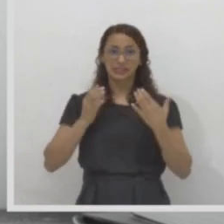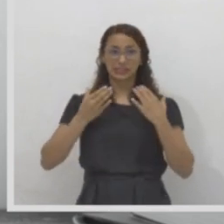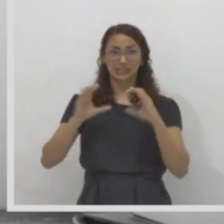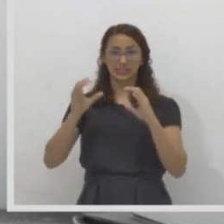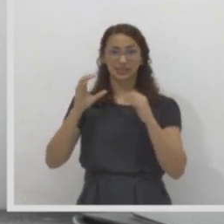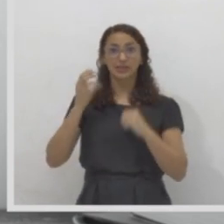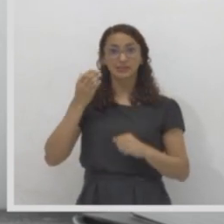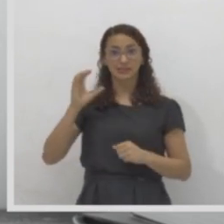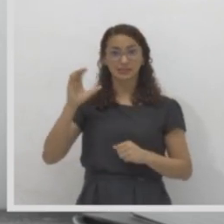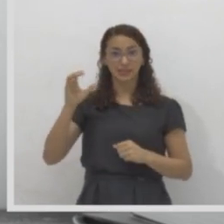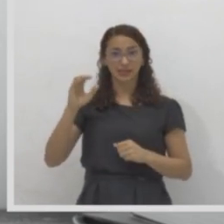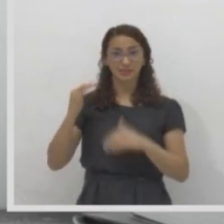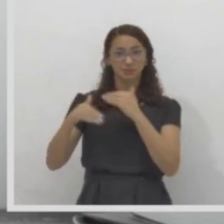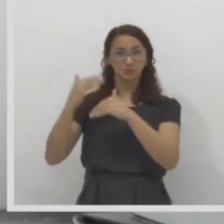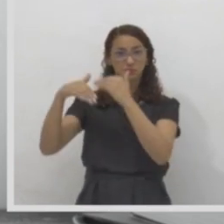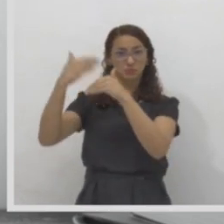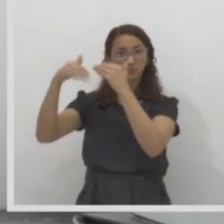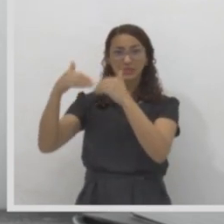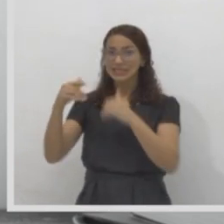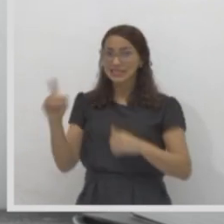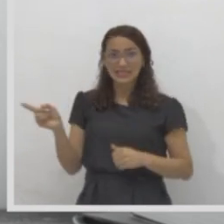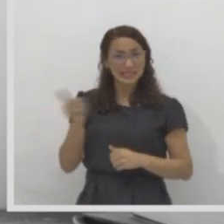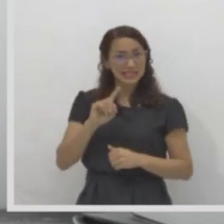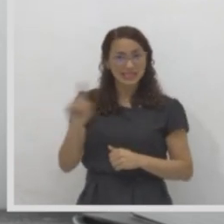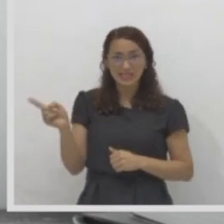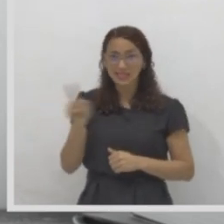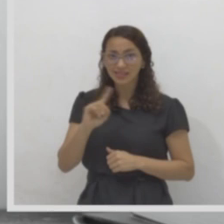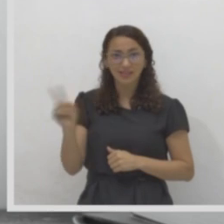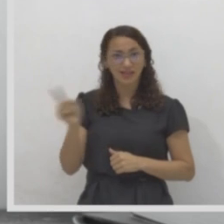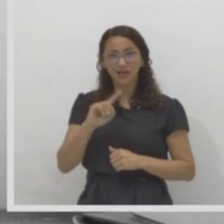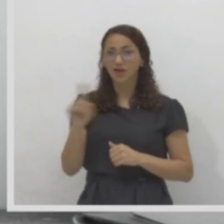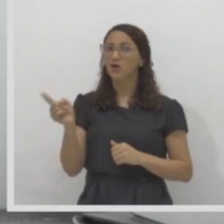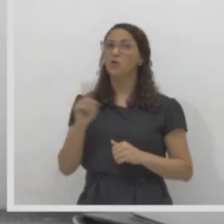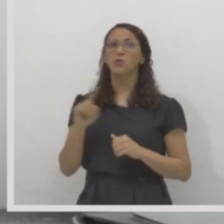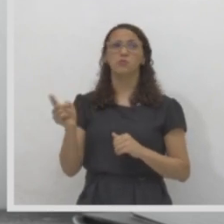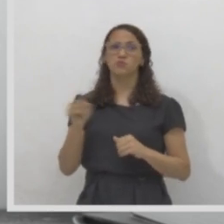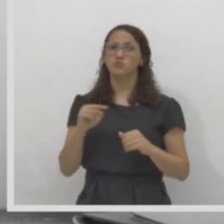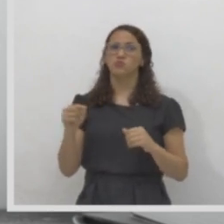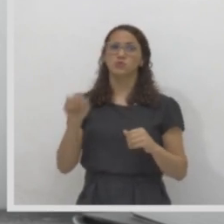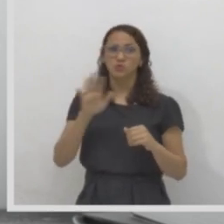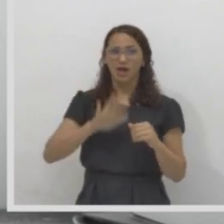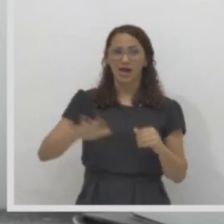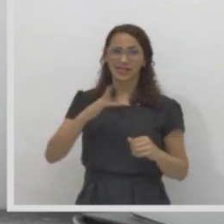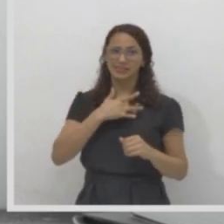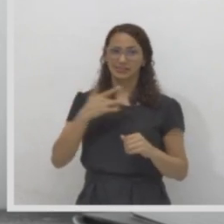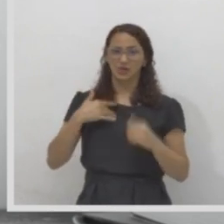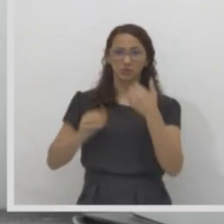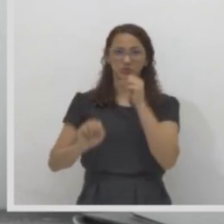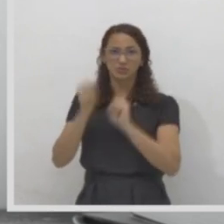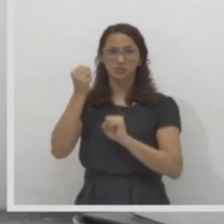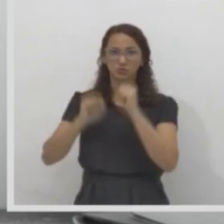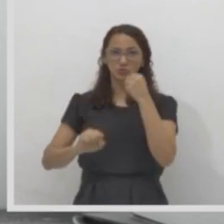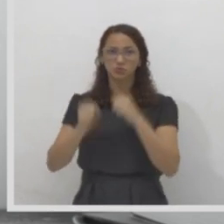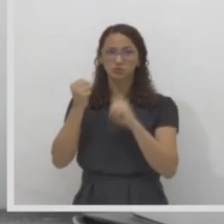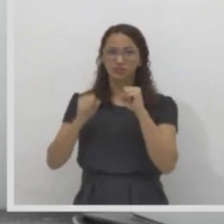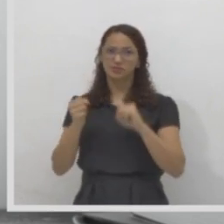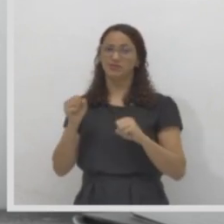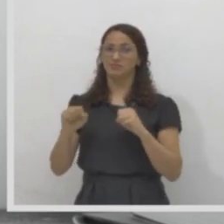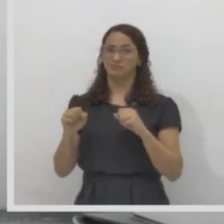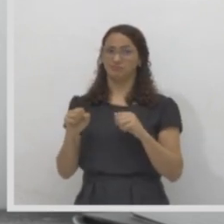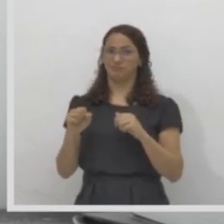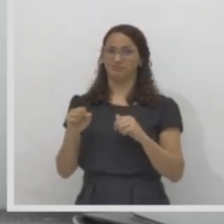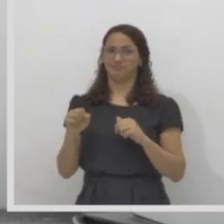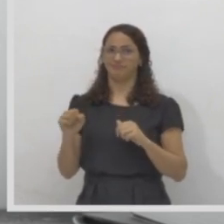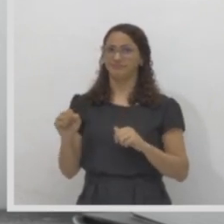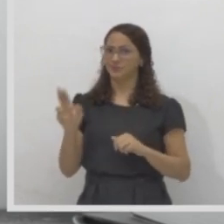Atenção, essa palavrinha não. Ela é uma pegadinha, né? Então, essa está errada, é falsa. A